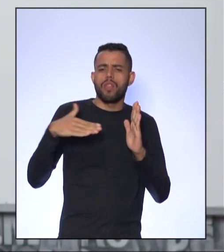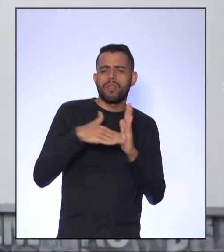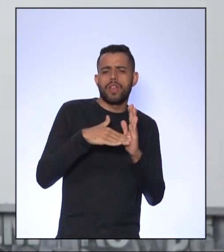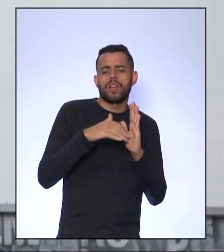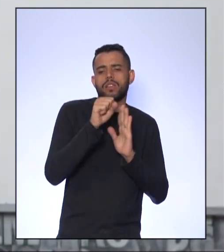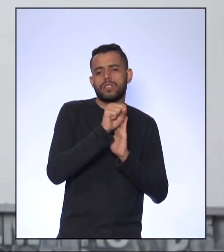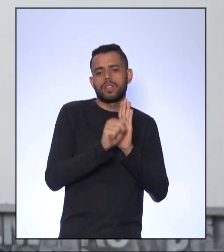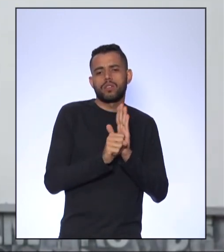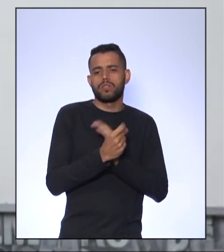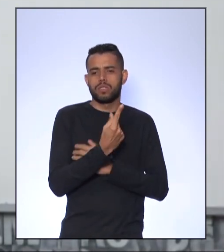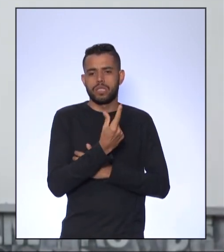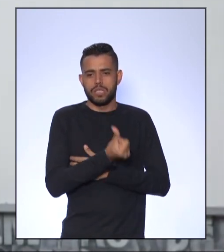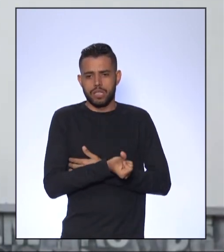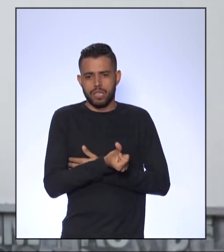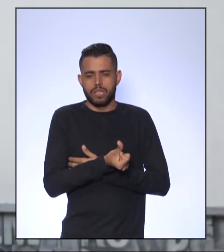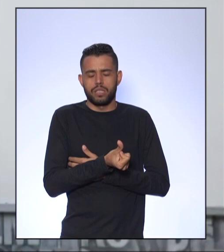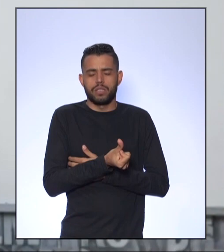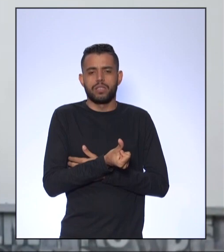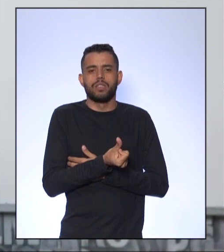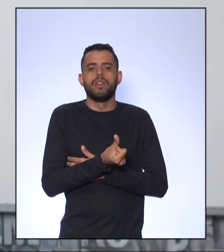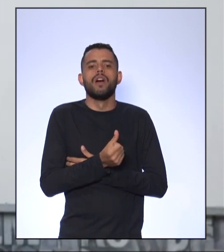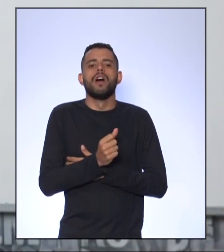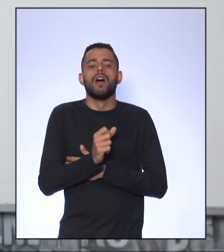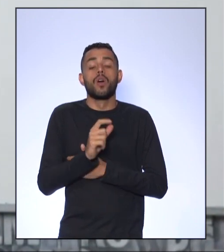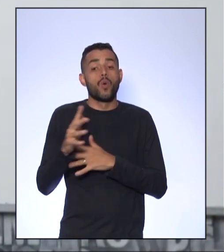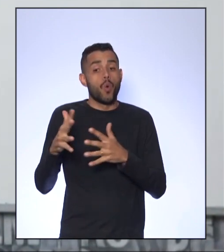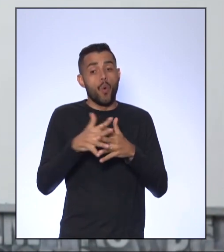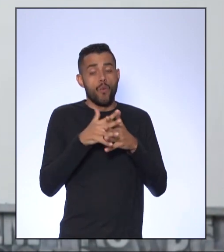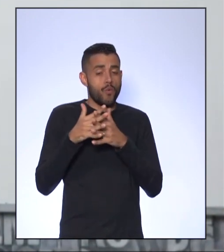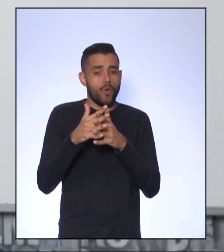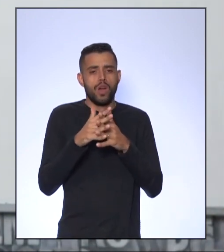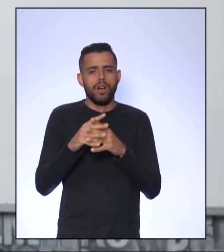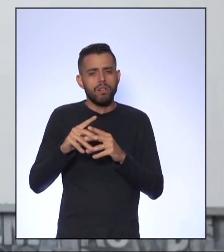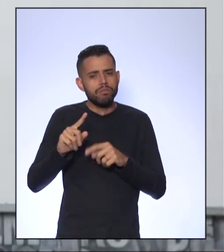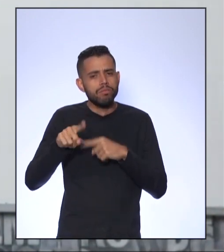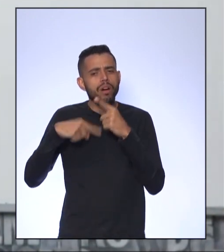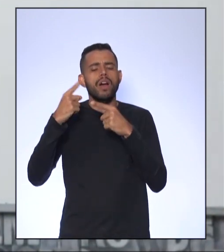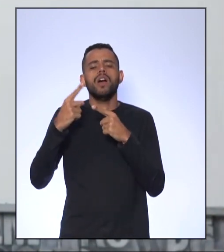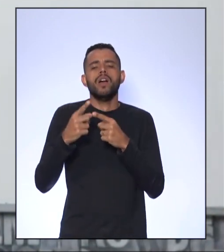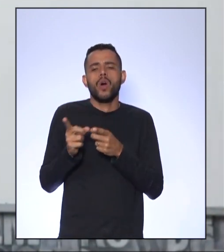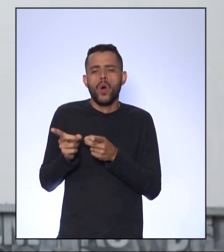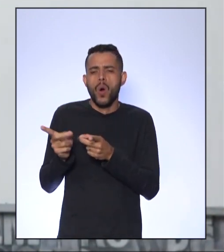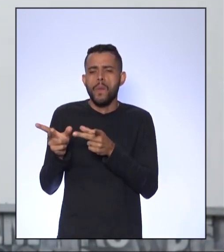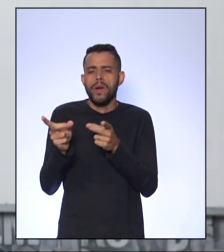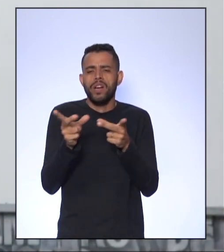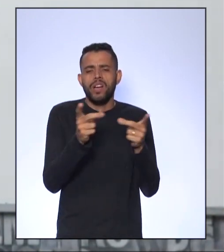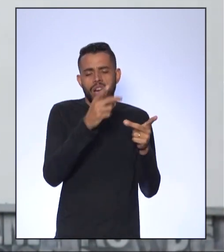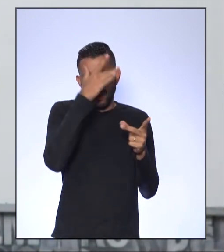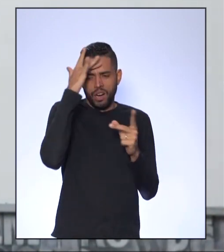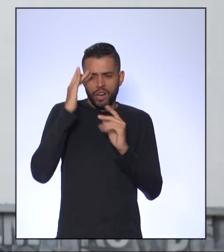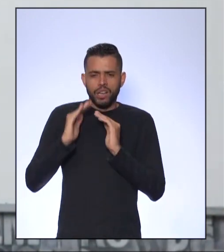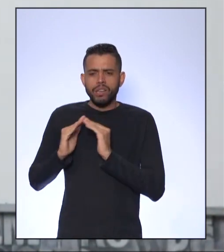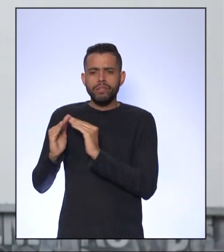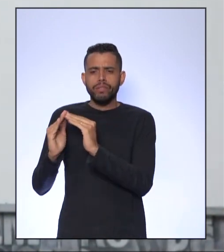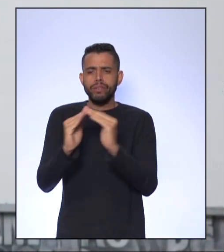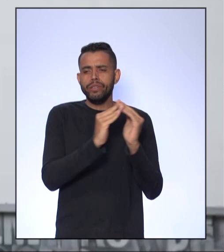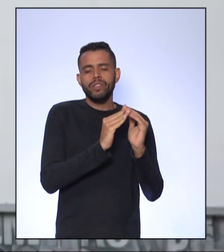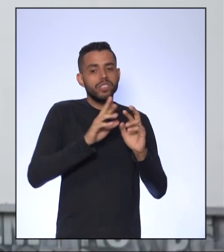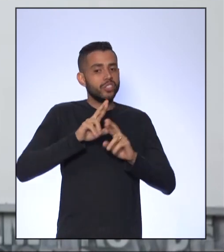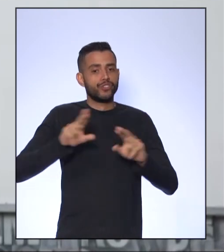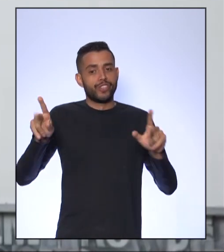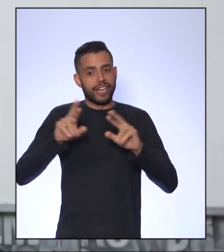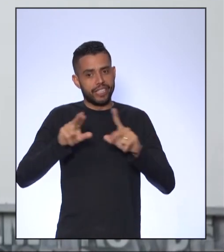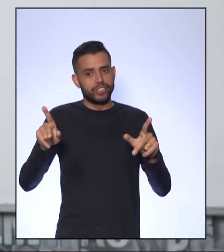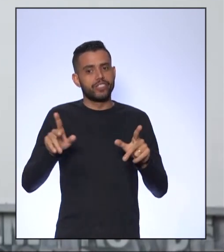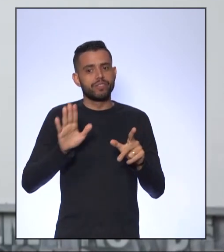século XVI, com o renascimento comercial e urbano. São coisas distintas. Guerreiro,